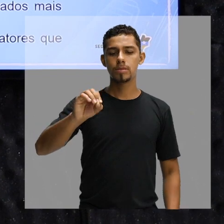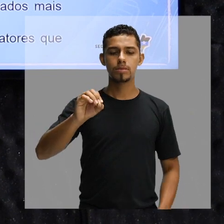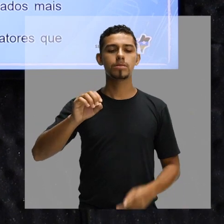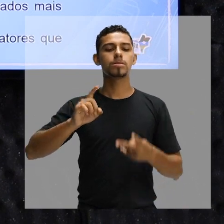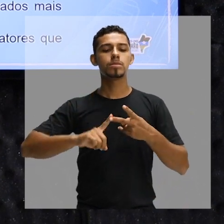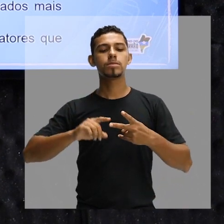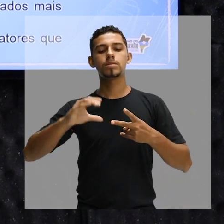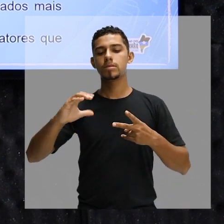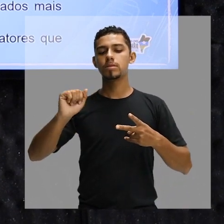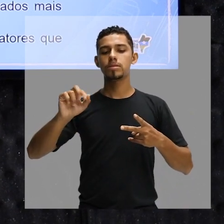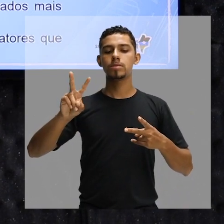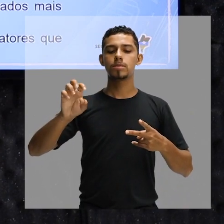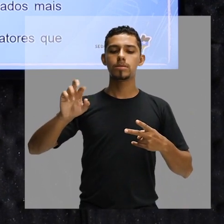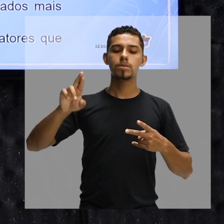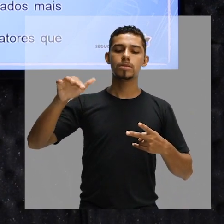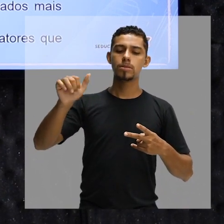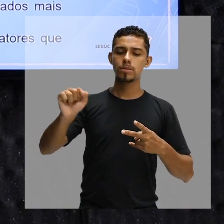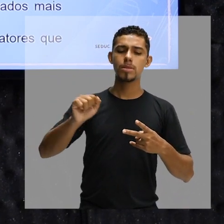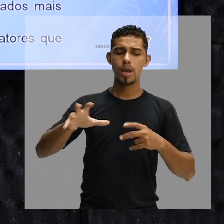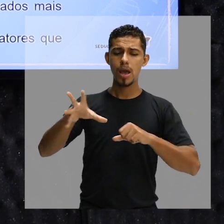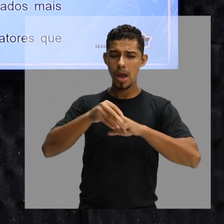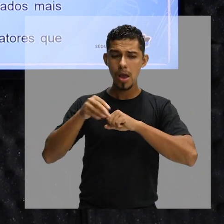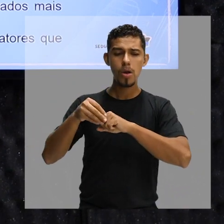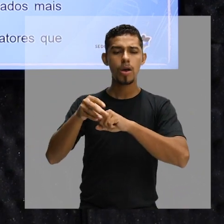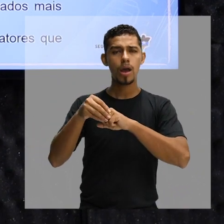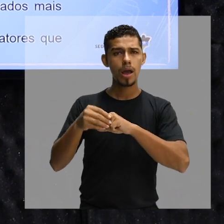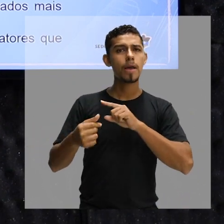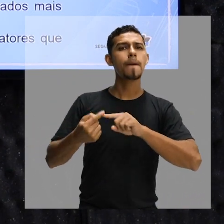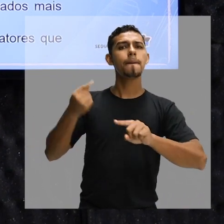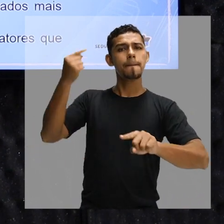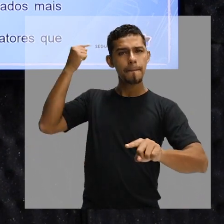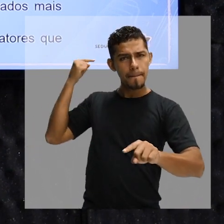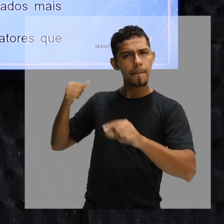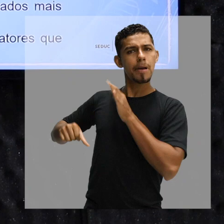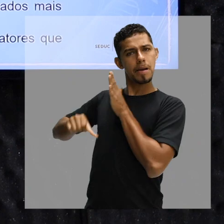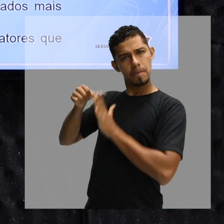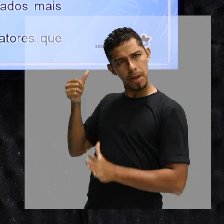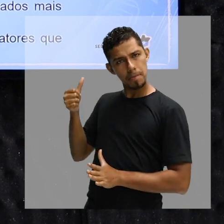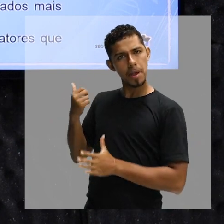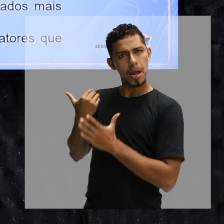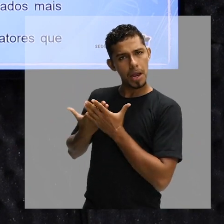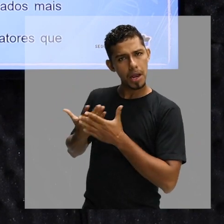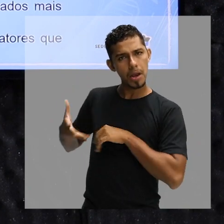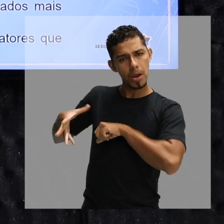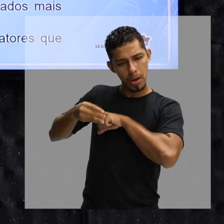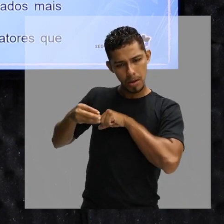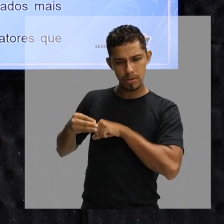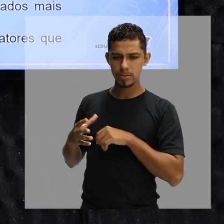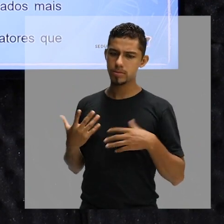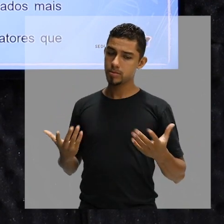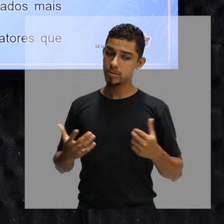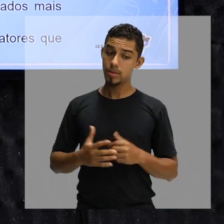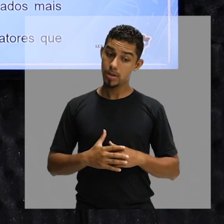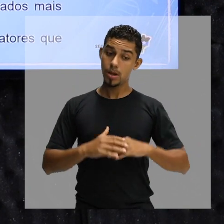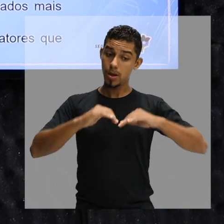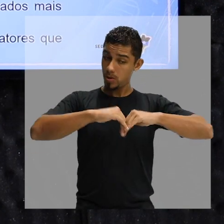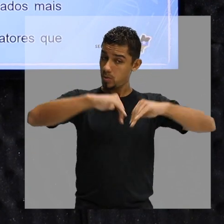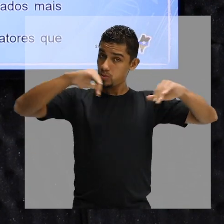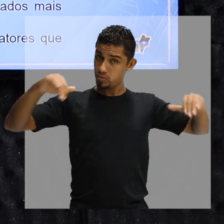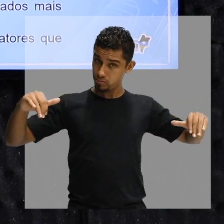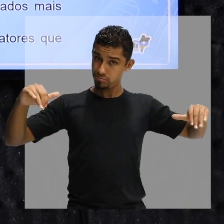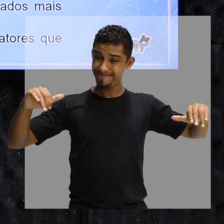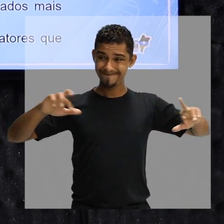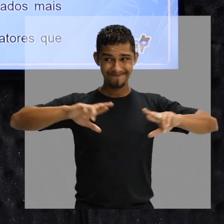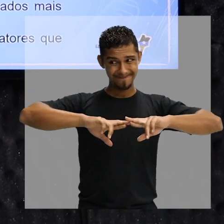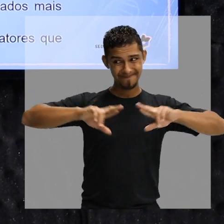conhecimentos primitivos. Tá errado, eu não posso. Os ídolos da tribo significam uma coisa, os ídolos da caverna significam